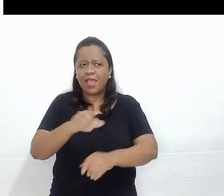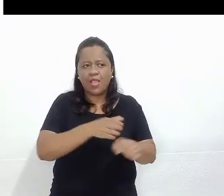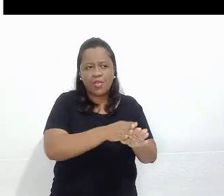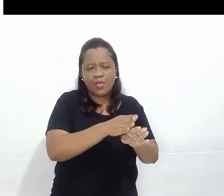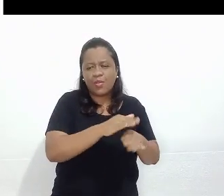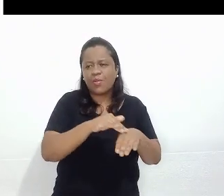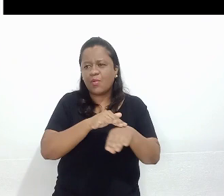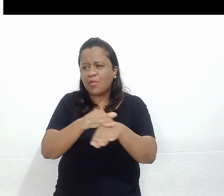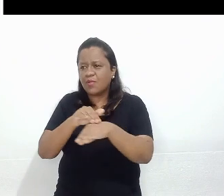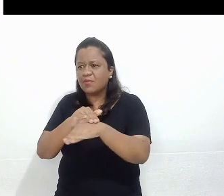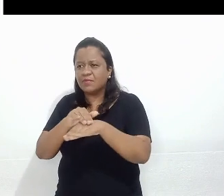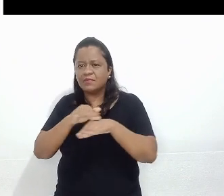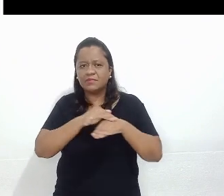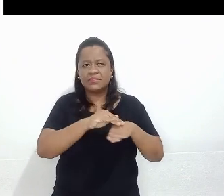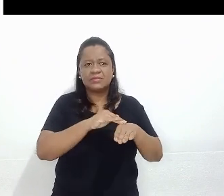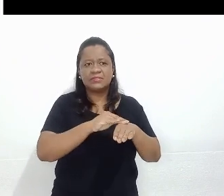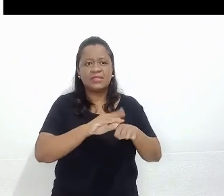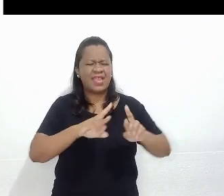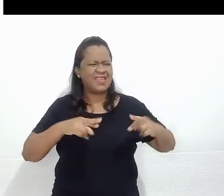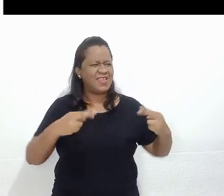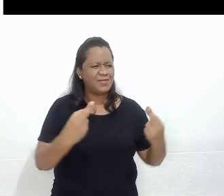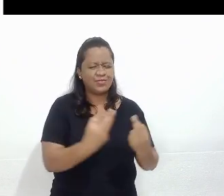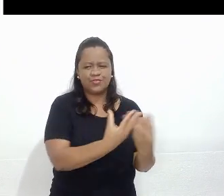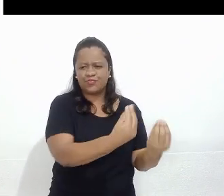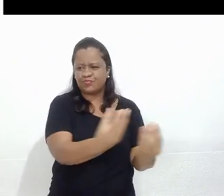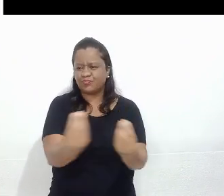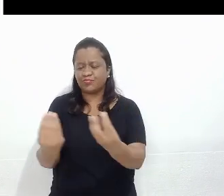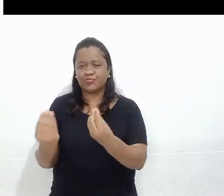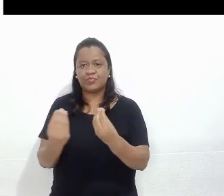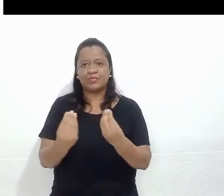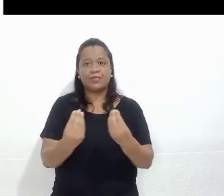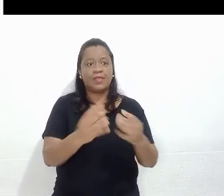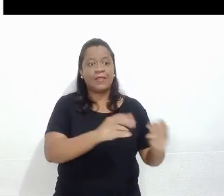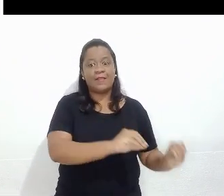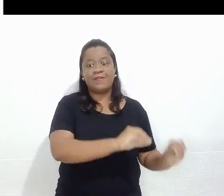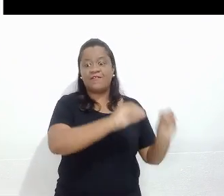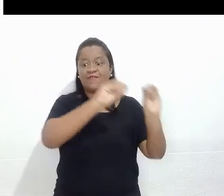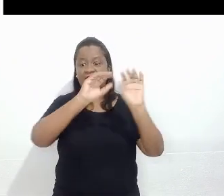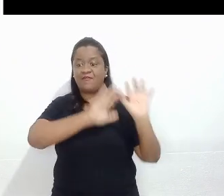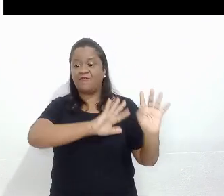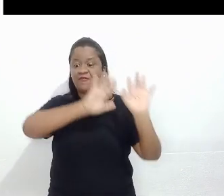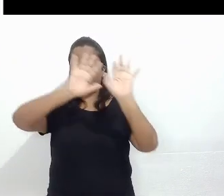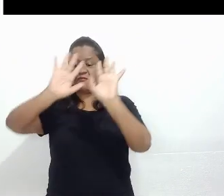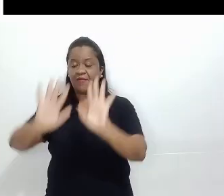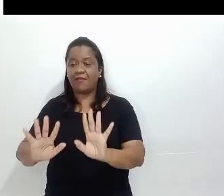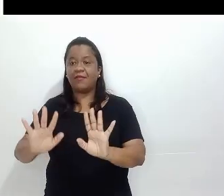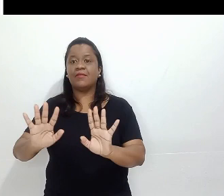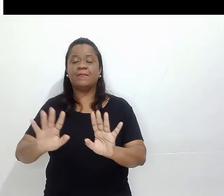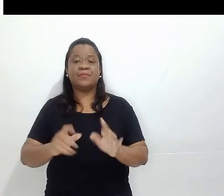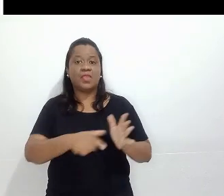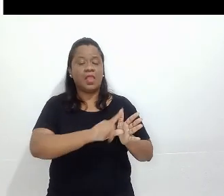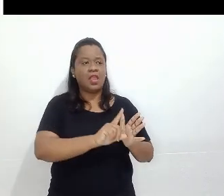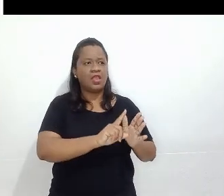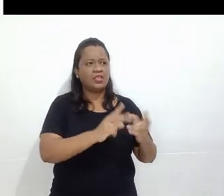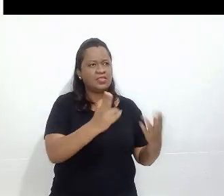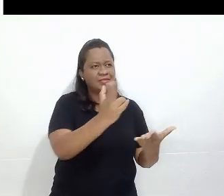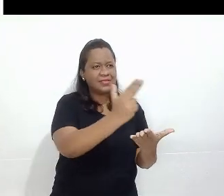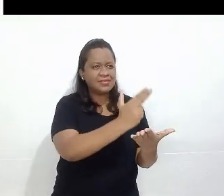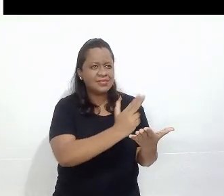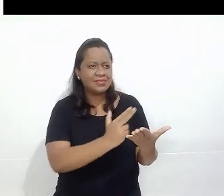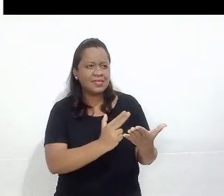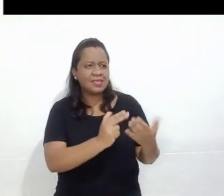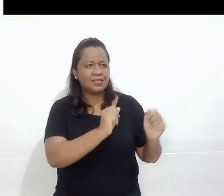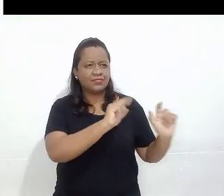infinitas reuniões, o máximo que puder, e vai para lá, desenha tudo, desenha para todo mundo, além do storyboard,